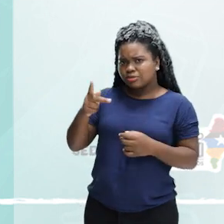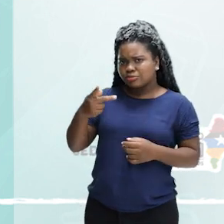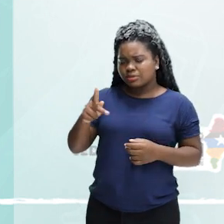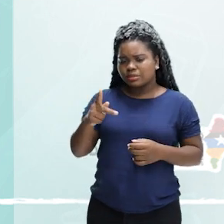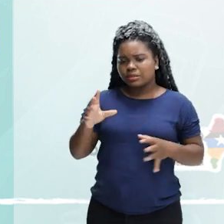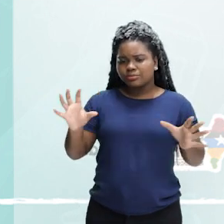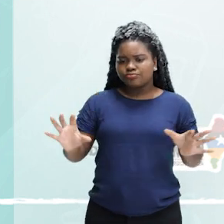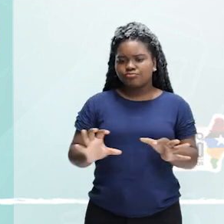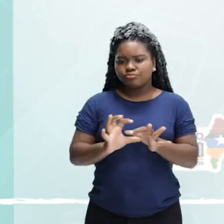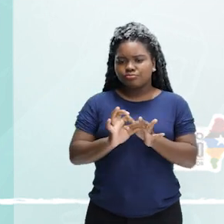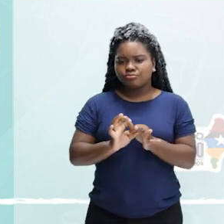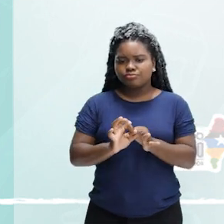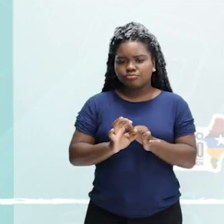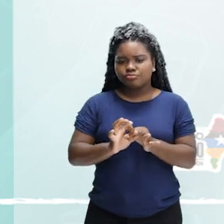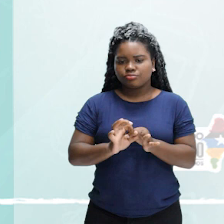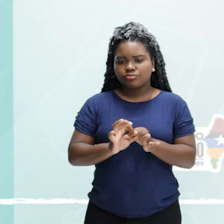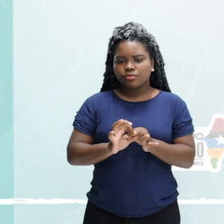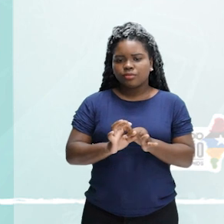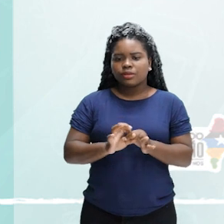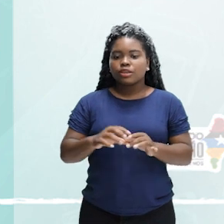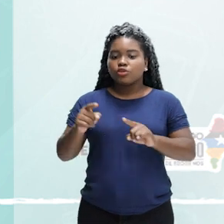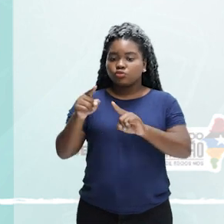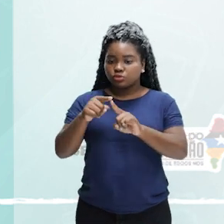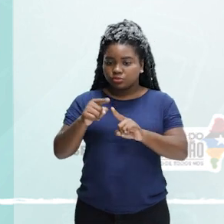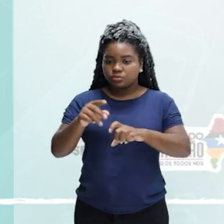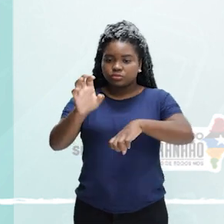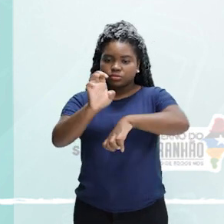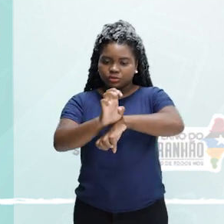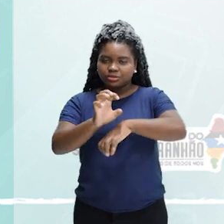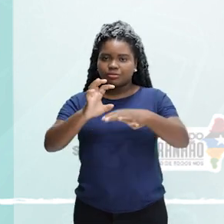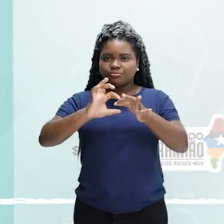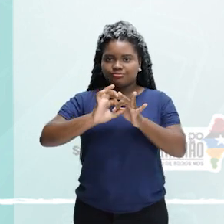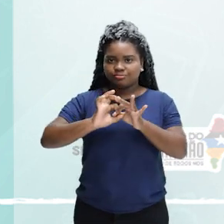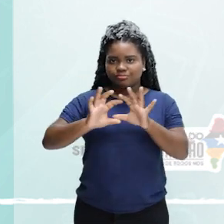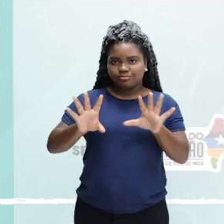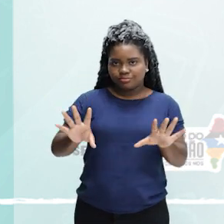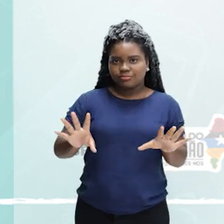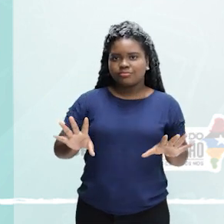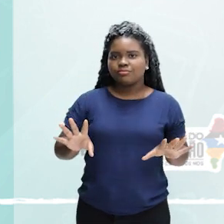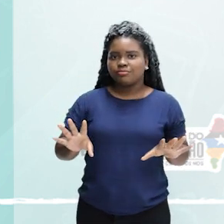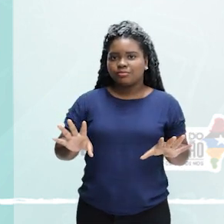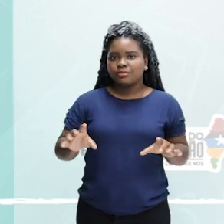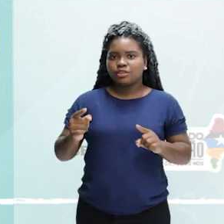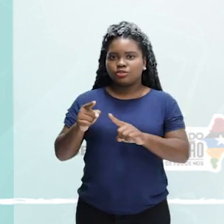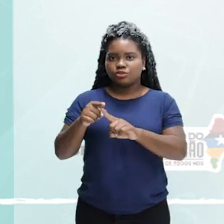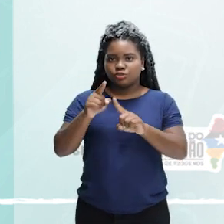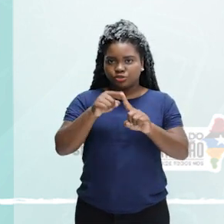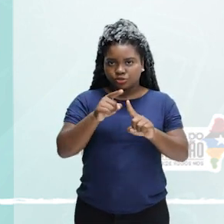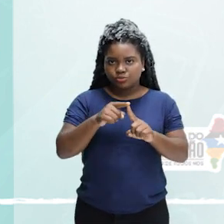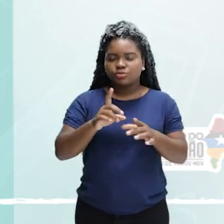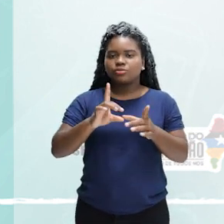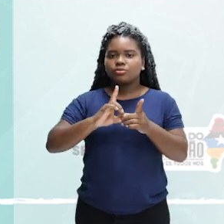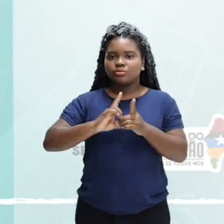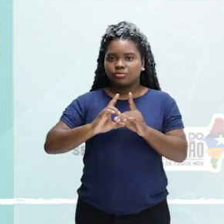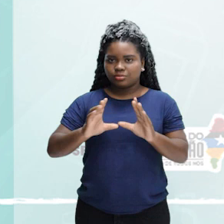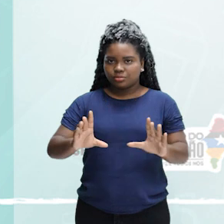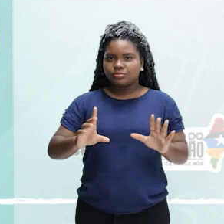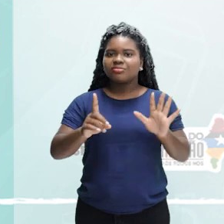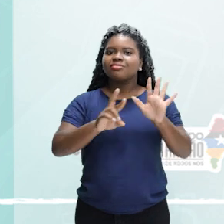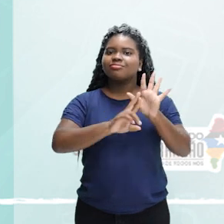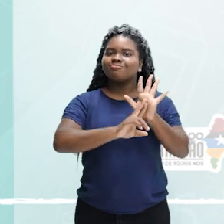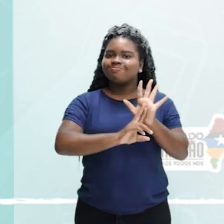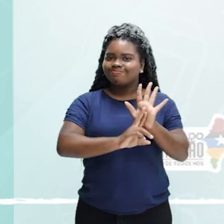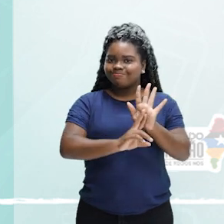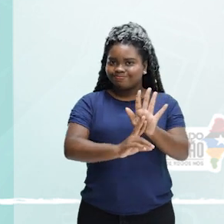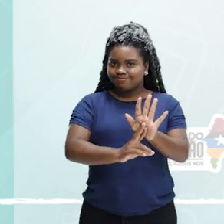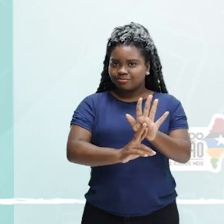uma ligação muito forte entre o modelo de Estado liberal e o tipo de democracia chamada representativa. Por isso que